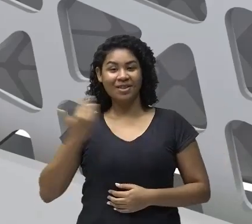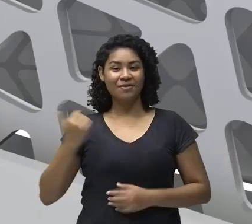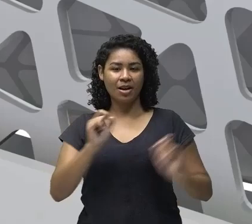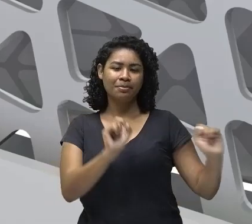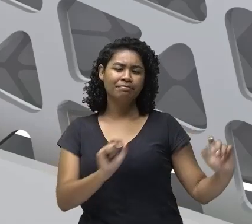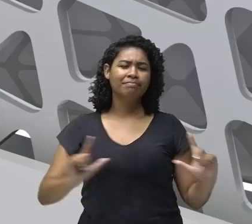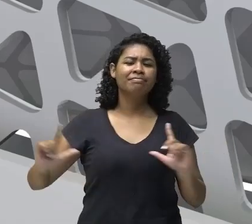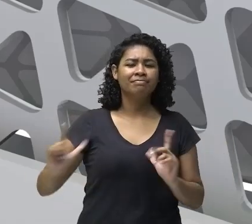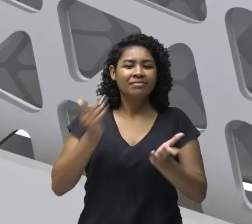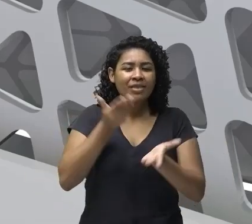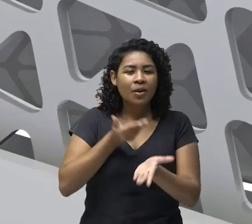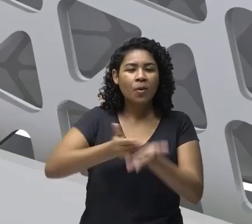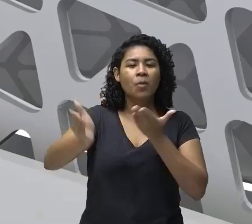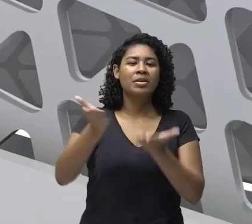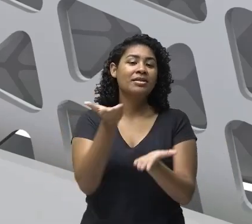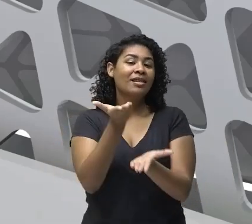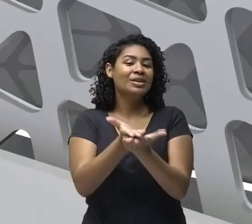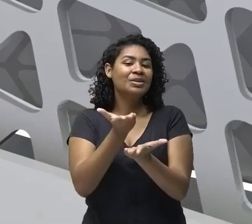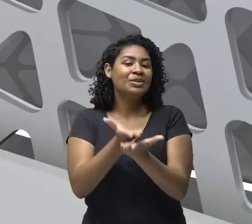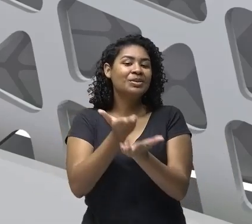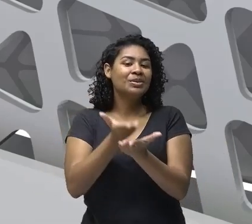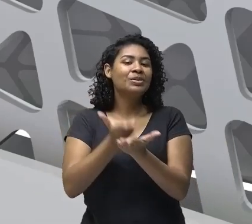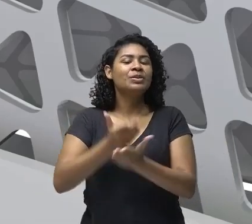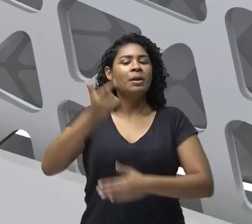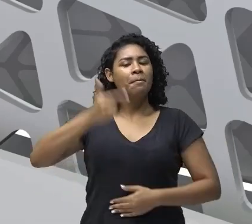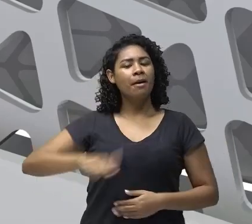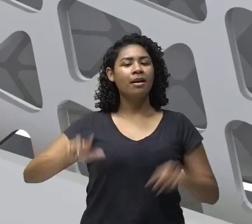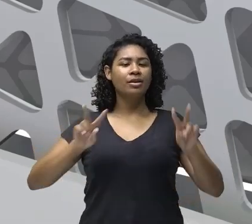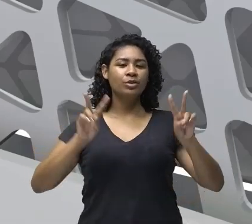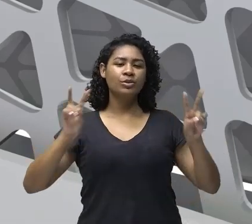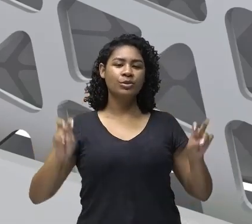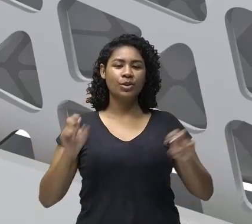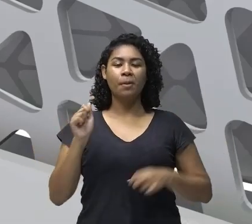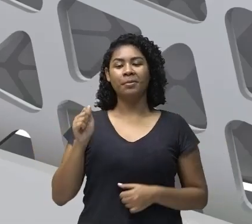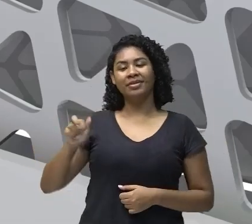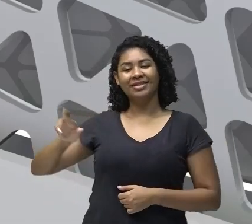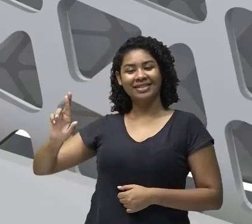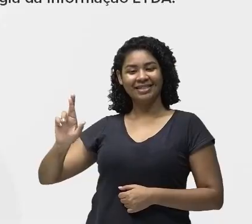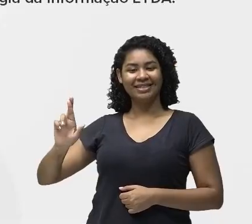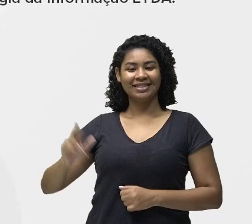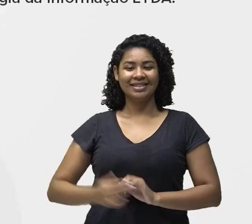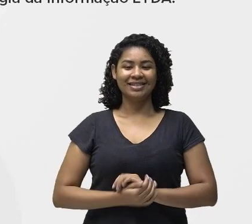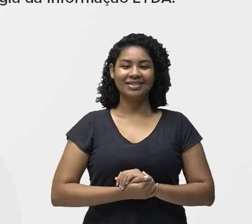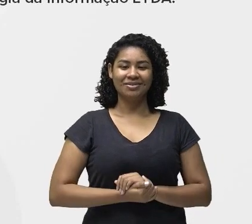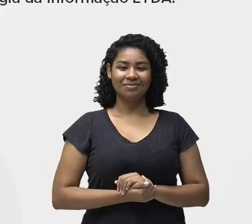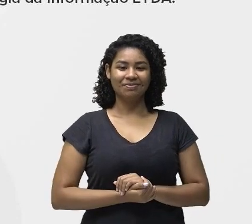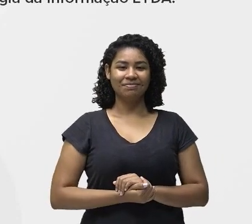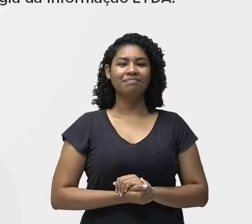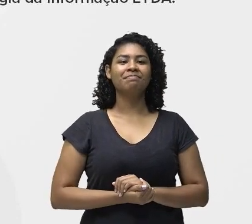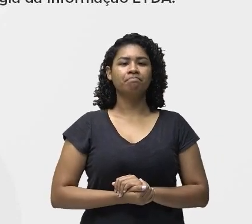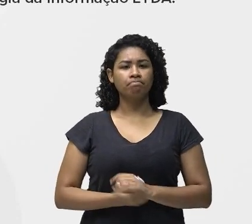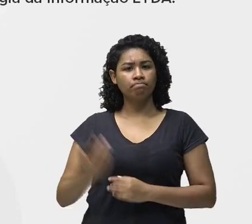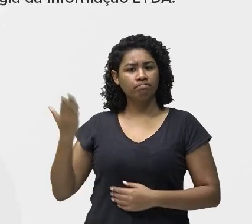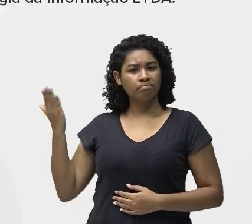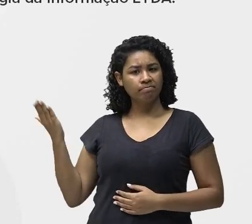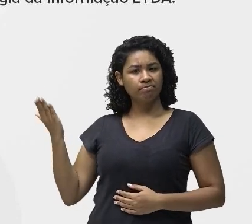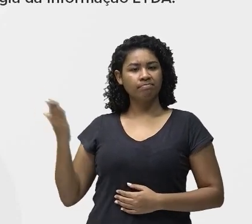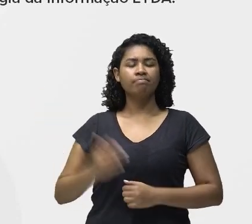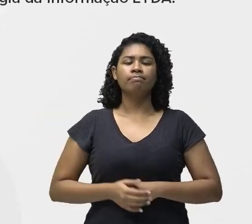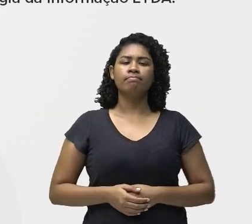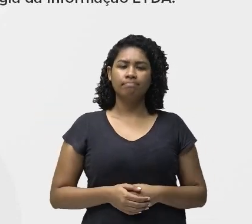para começar a falar um pouco mais sobre o nosso conteúdo. Propriedades do